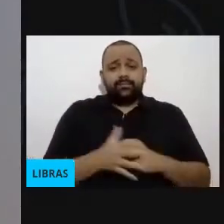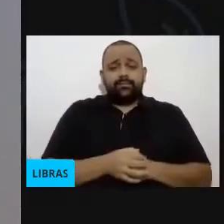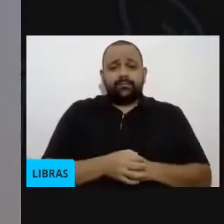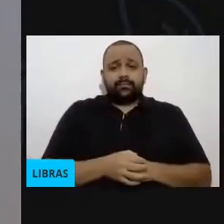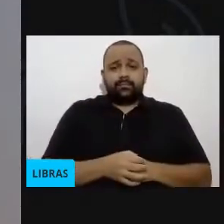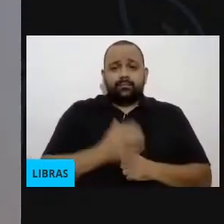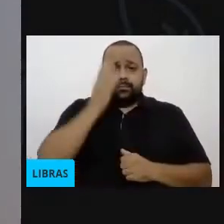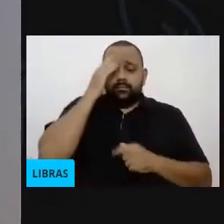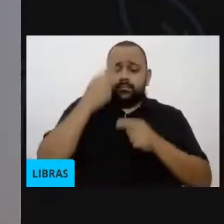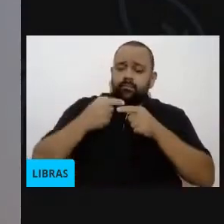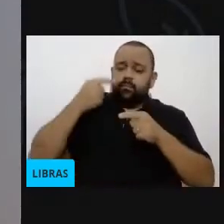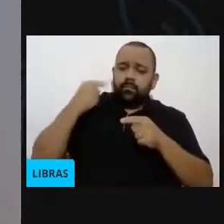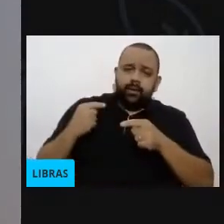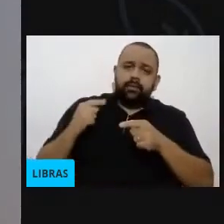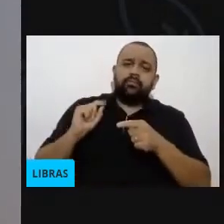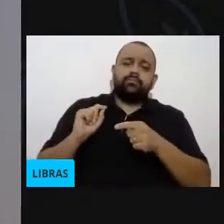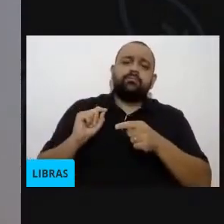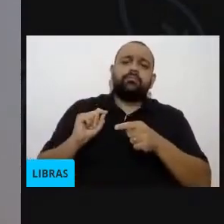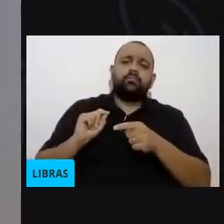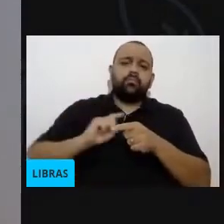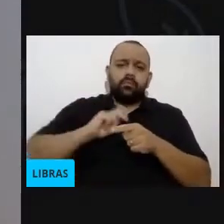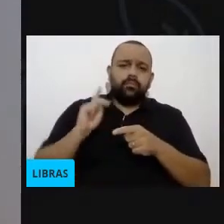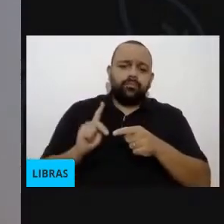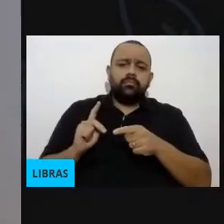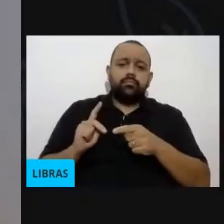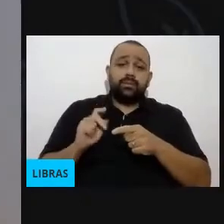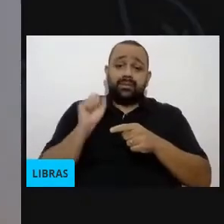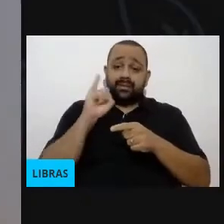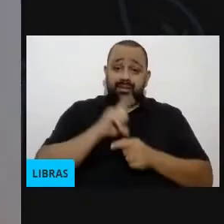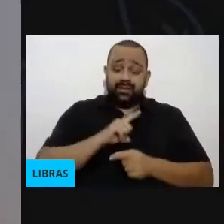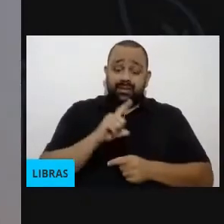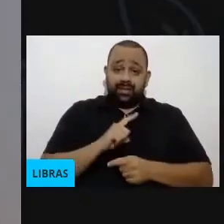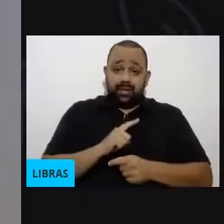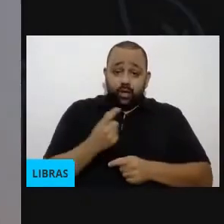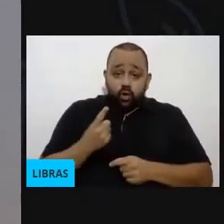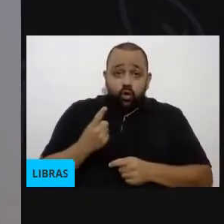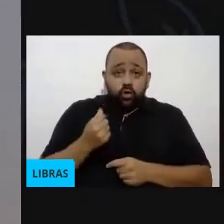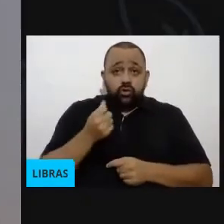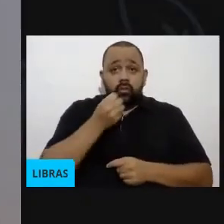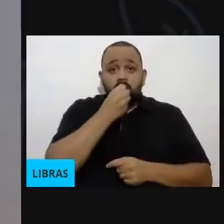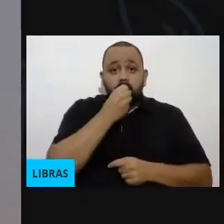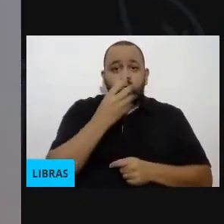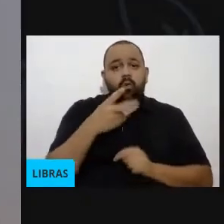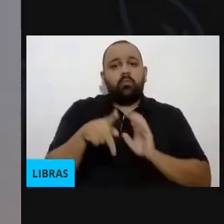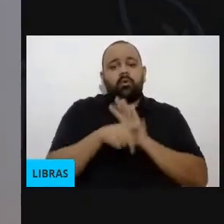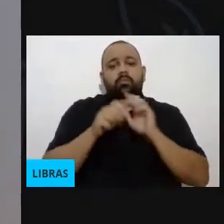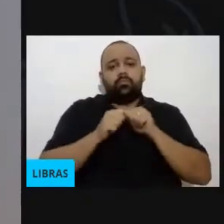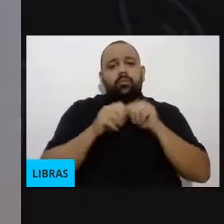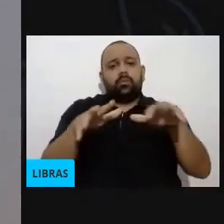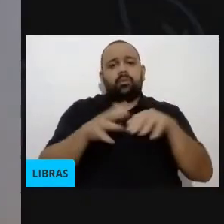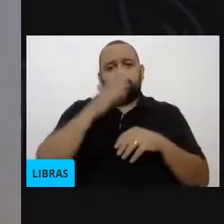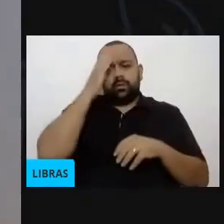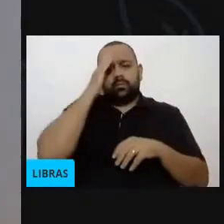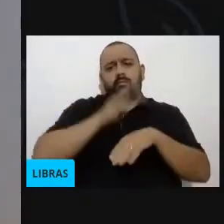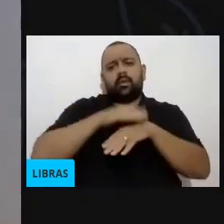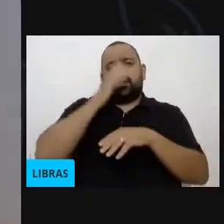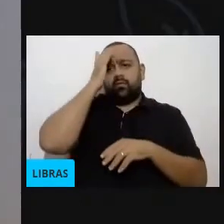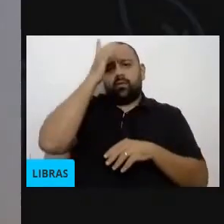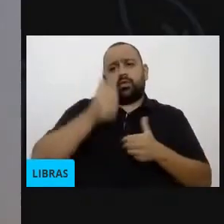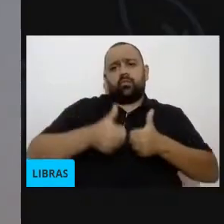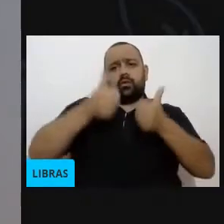anterior é determinante também. Quem entrou com uma condição melhor dentro da pandemia certamente passou por ela de uma forma mais fácil e